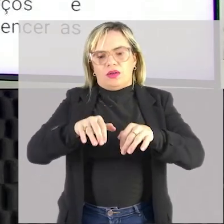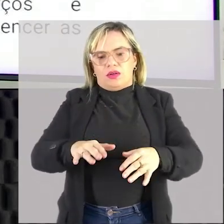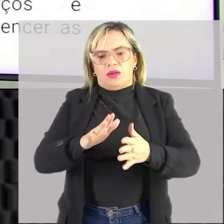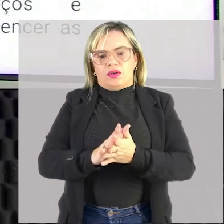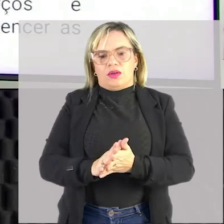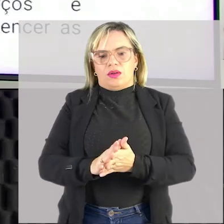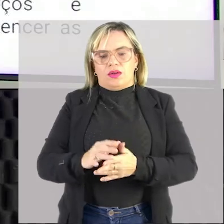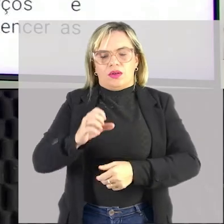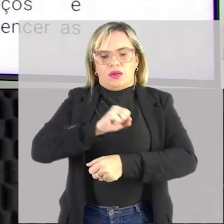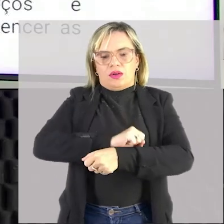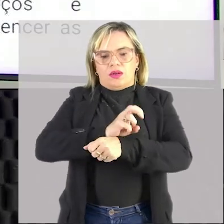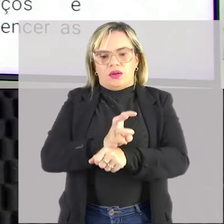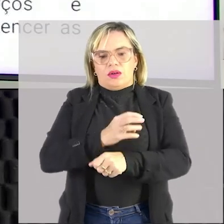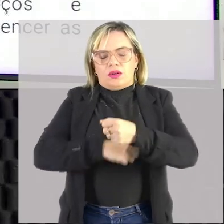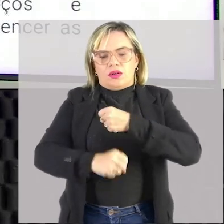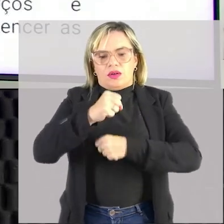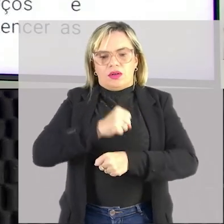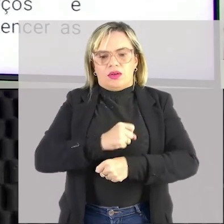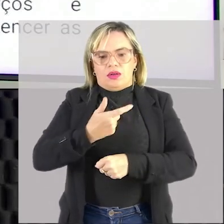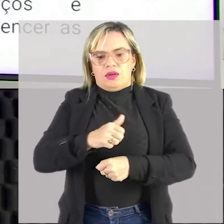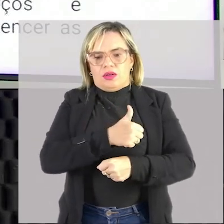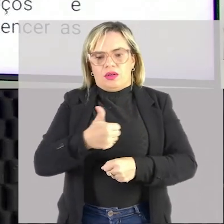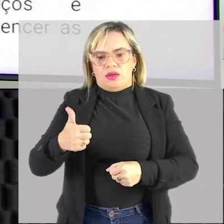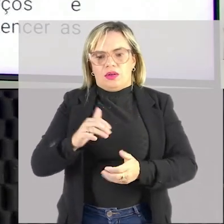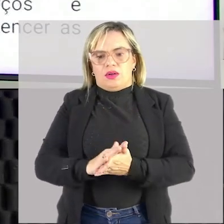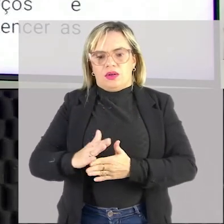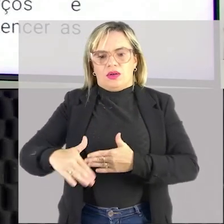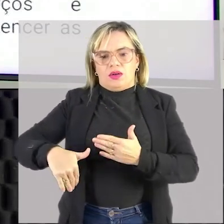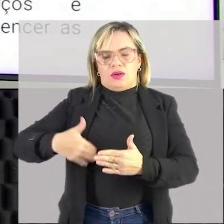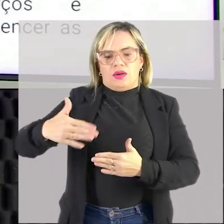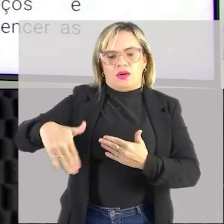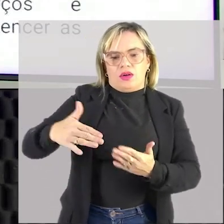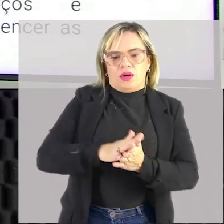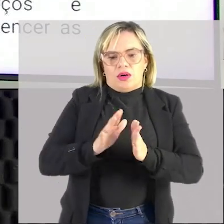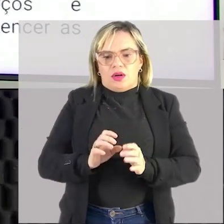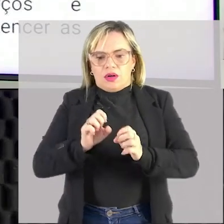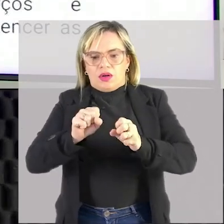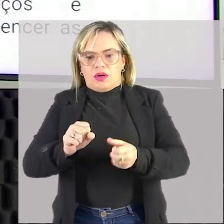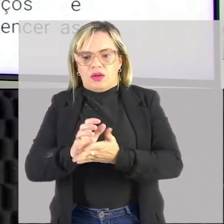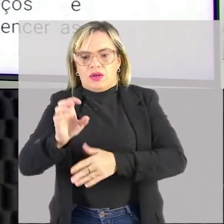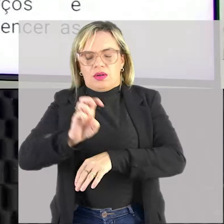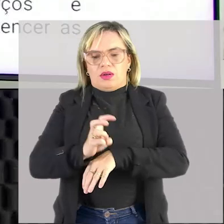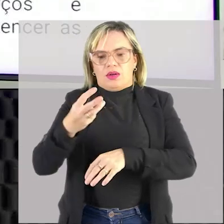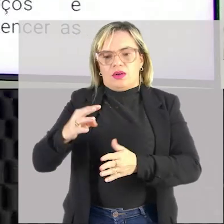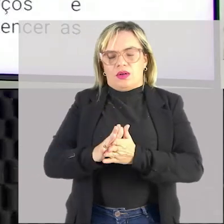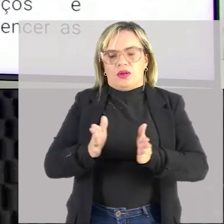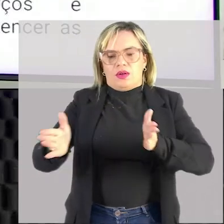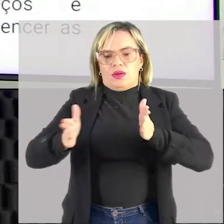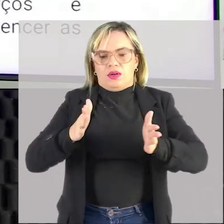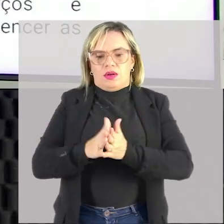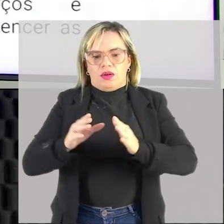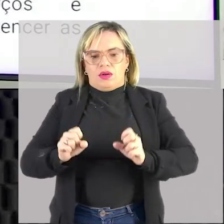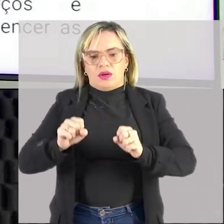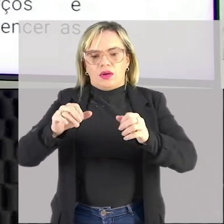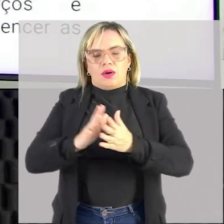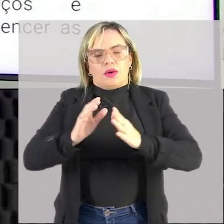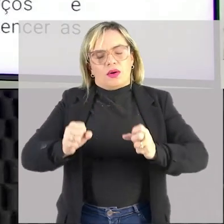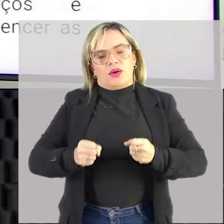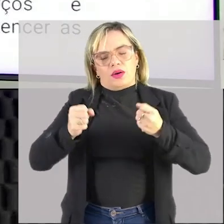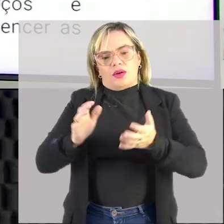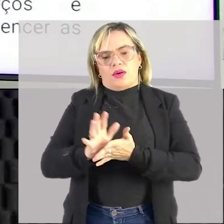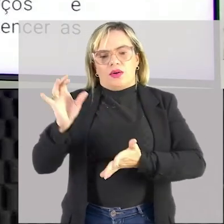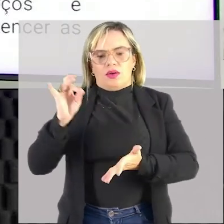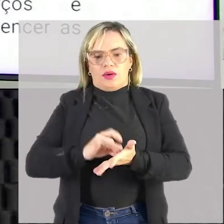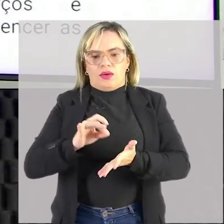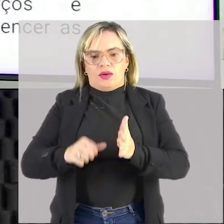2011. Sobre o longo processo de ocupação territorial maranhense no período colonial, é possível